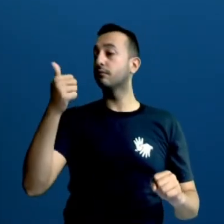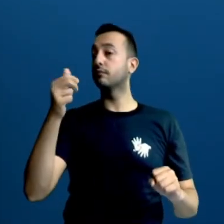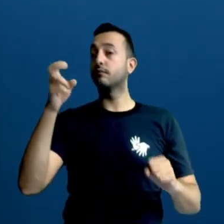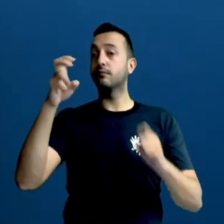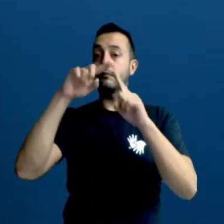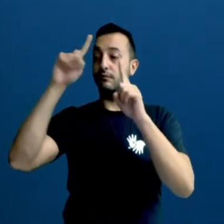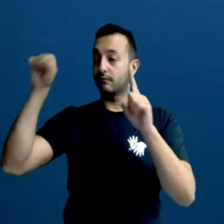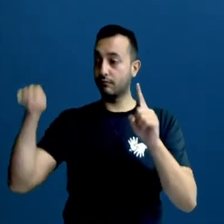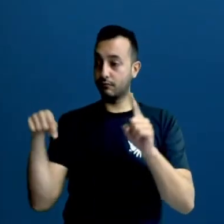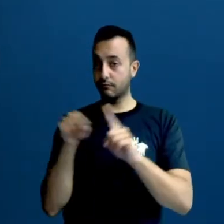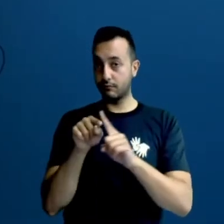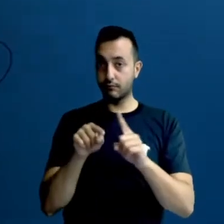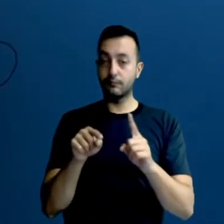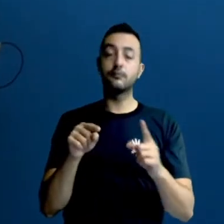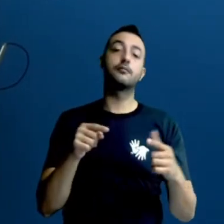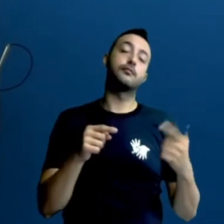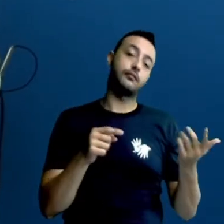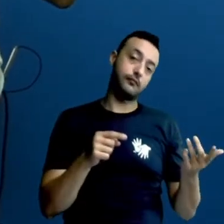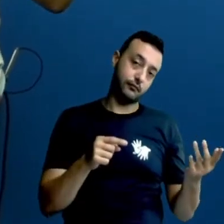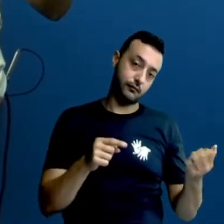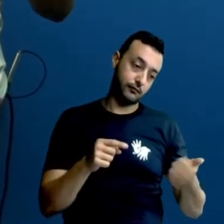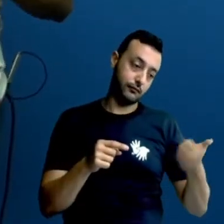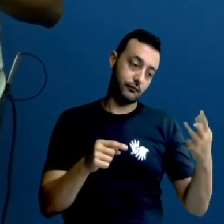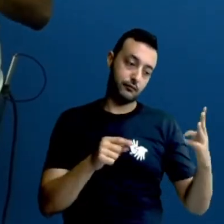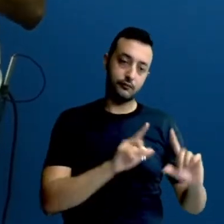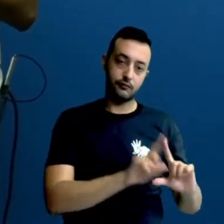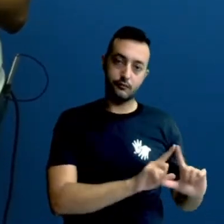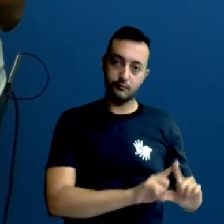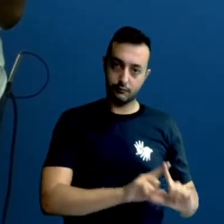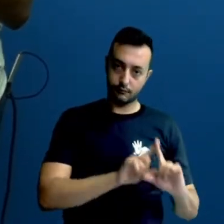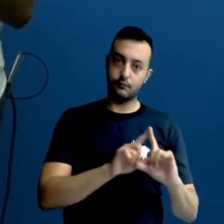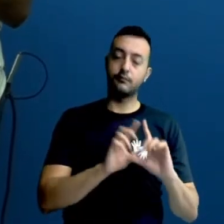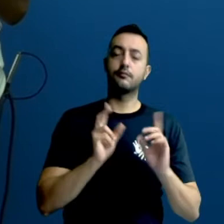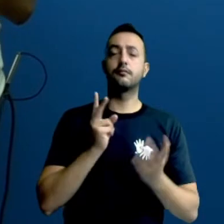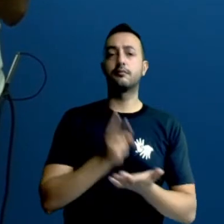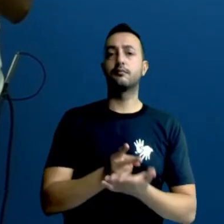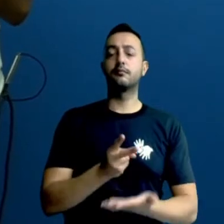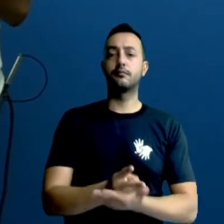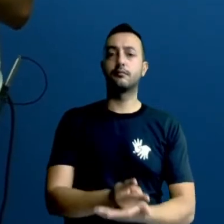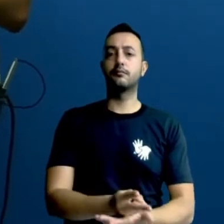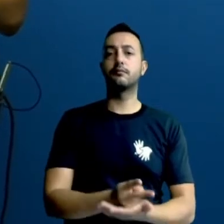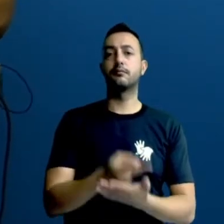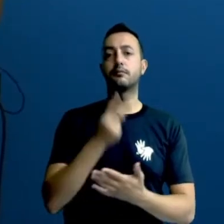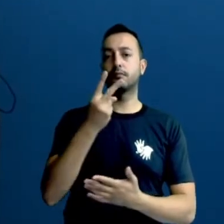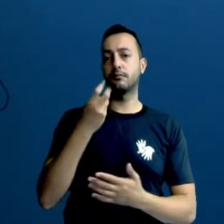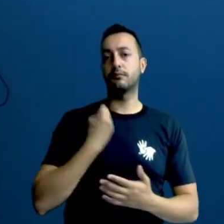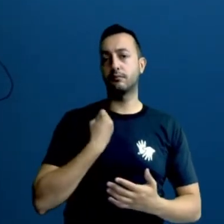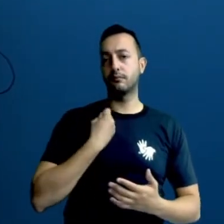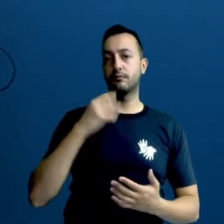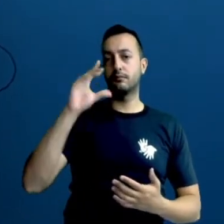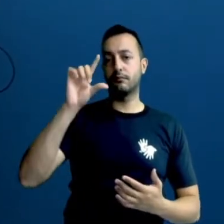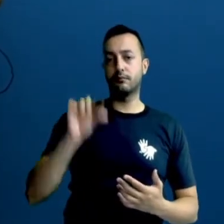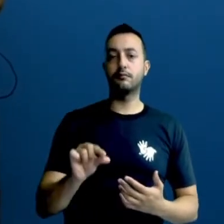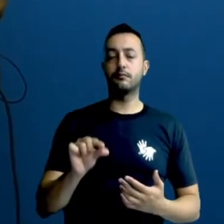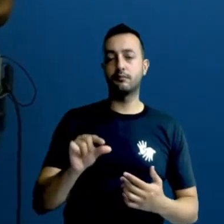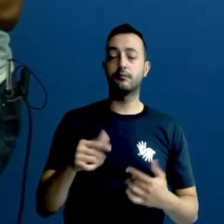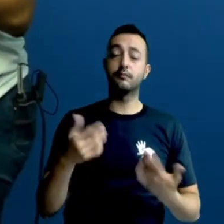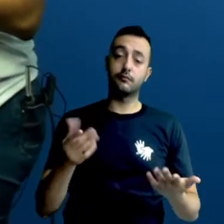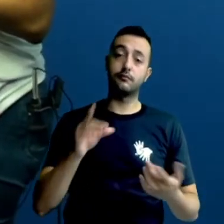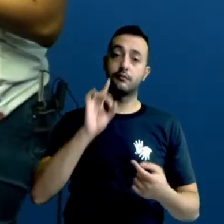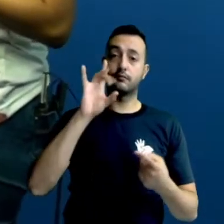15 lados, vai ser dividido em 13 triângulos, tá bom? É sempre 2 números a menos. Como